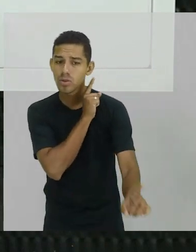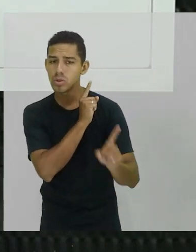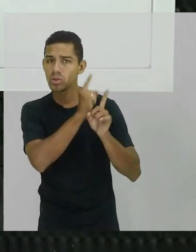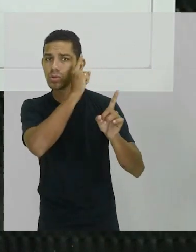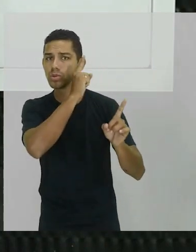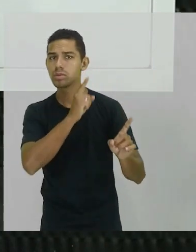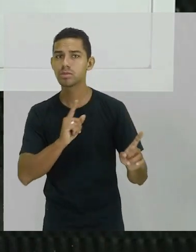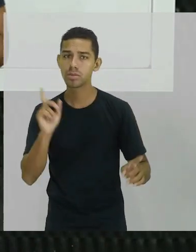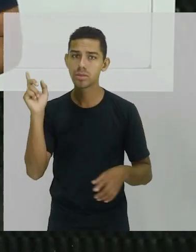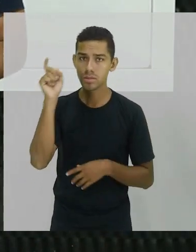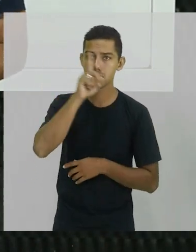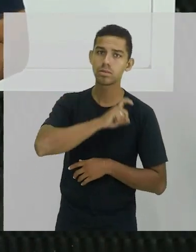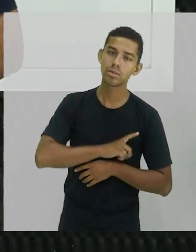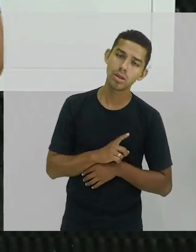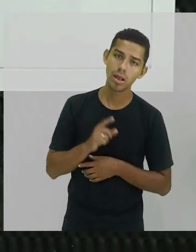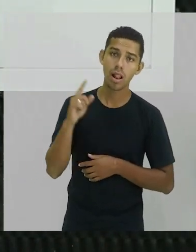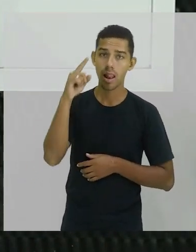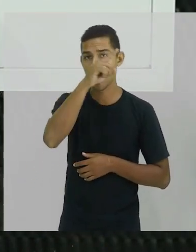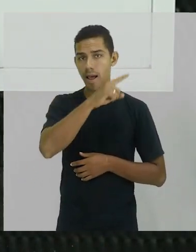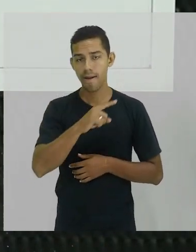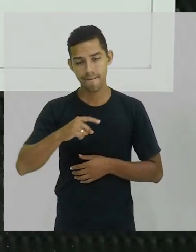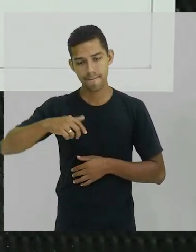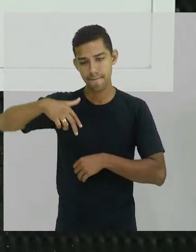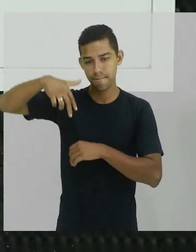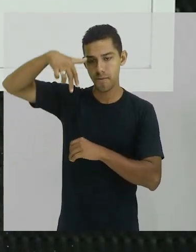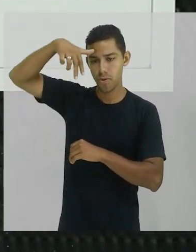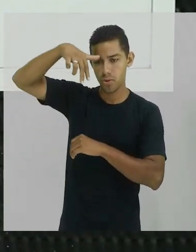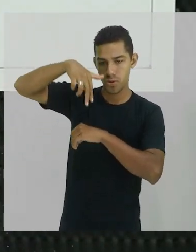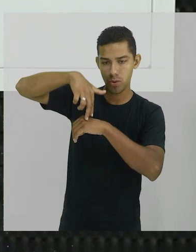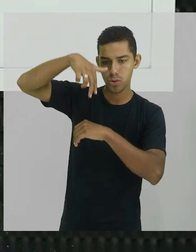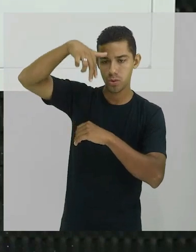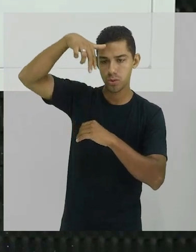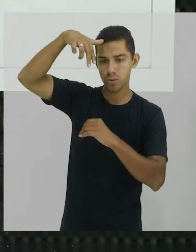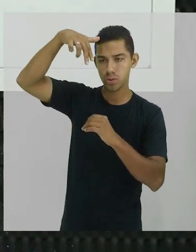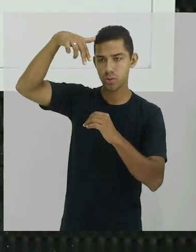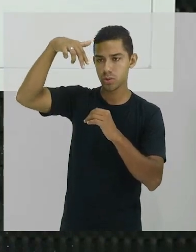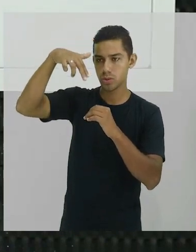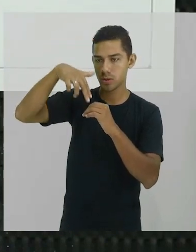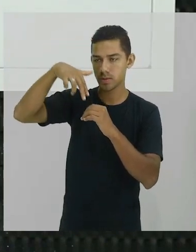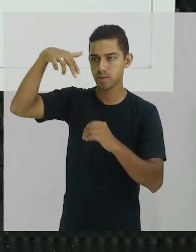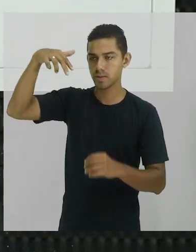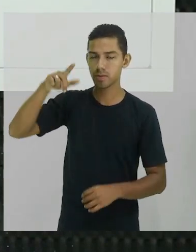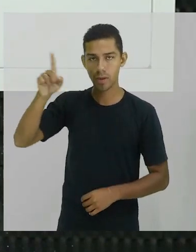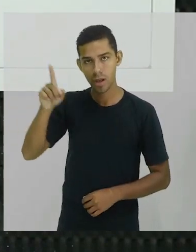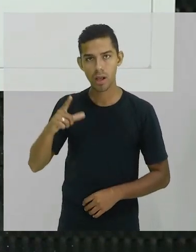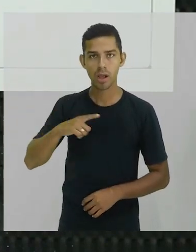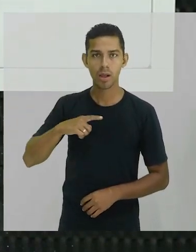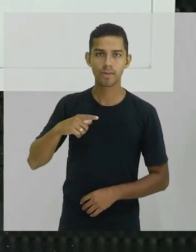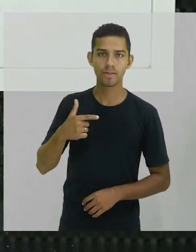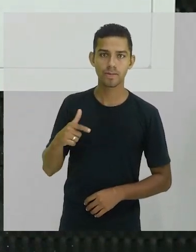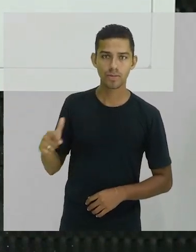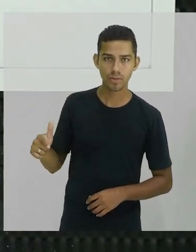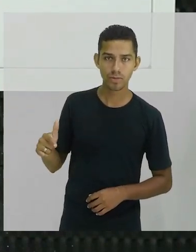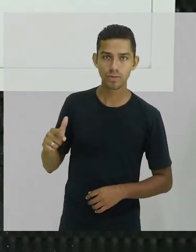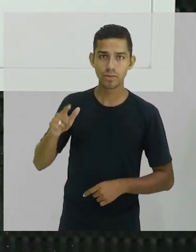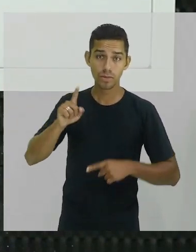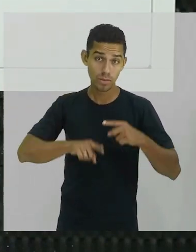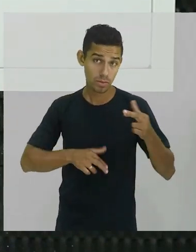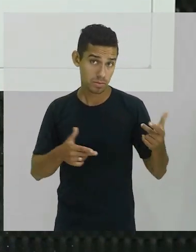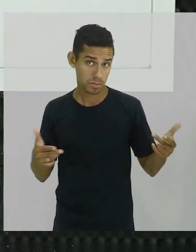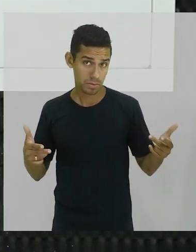encontrar. Então, esse é o meio não material, certo? Bom, um exemplo de onda mecânica